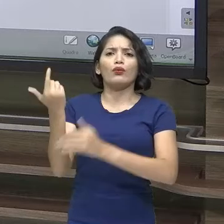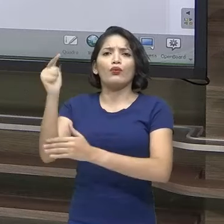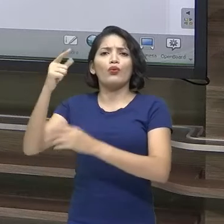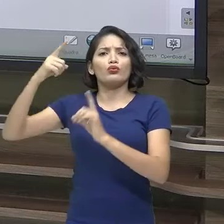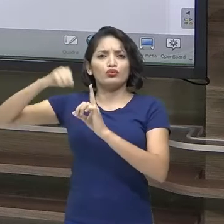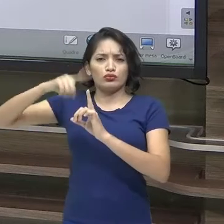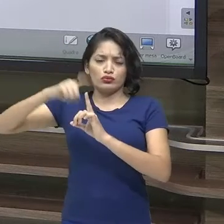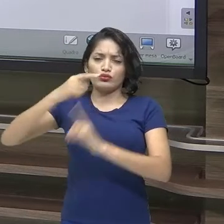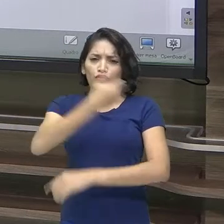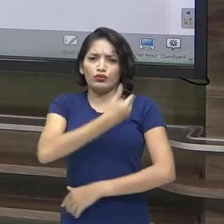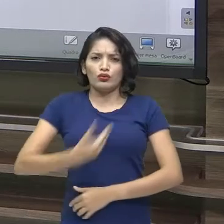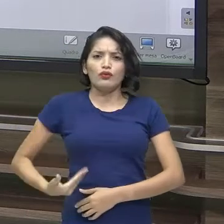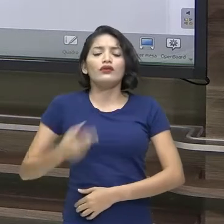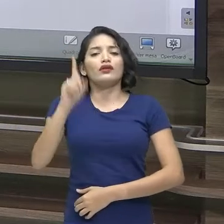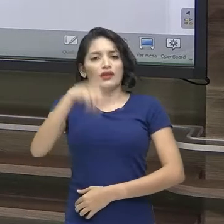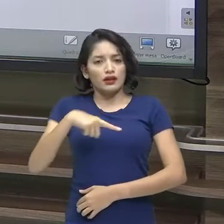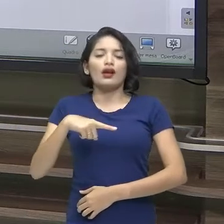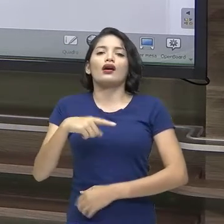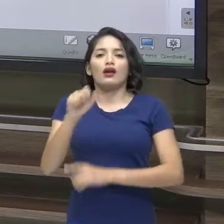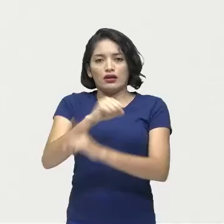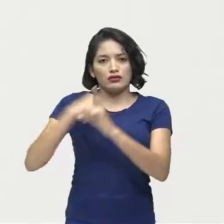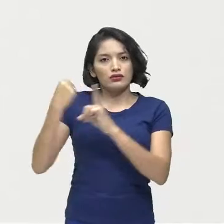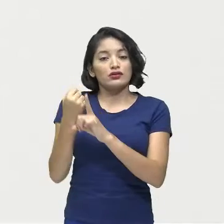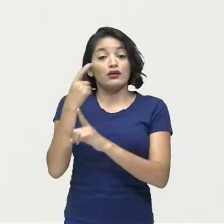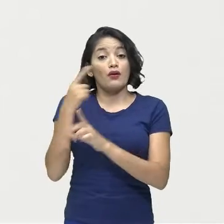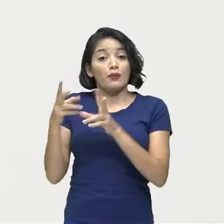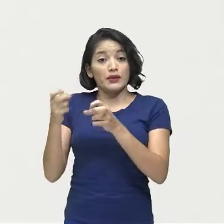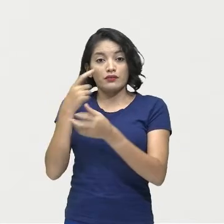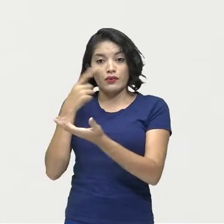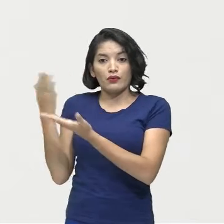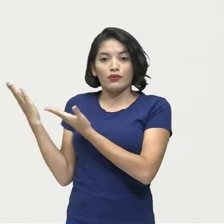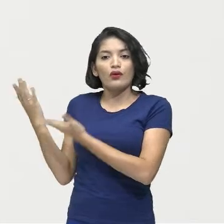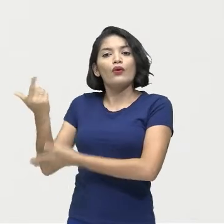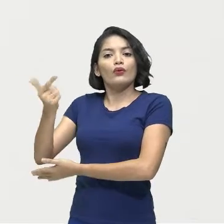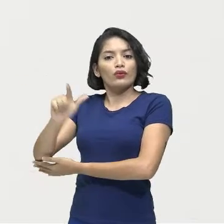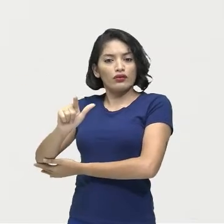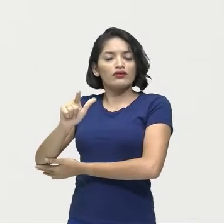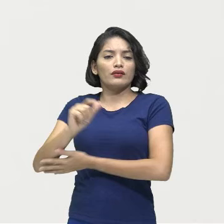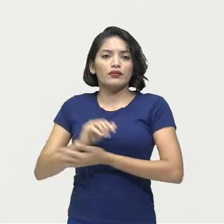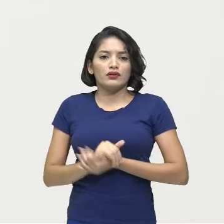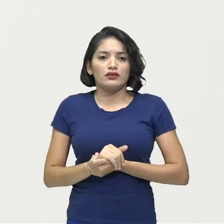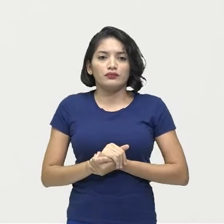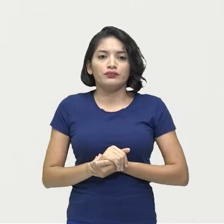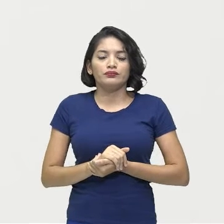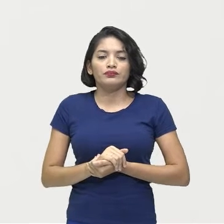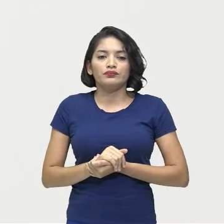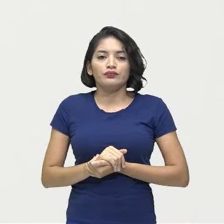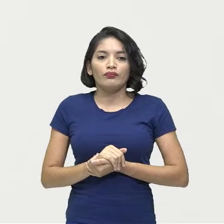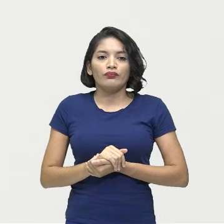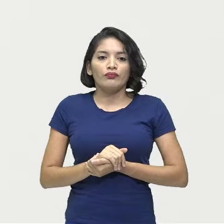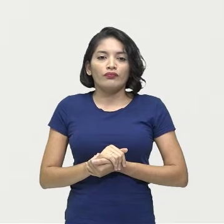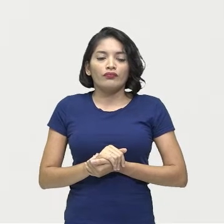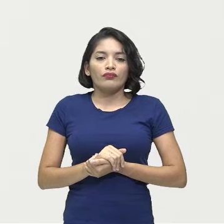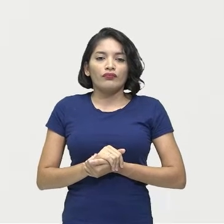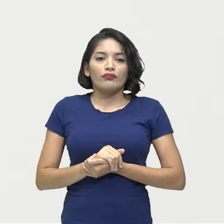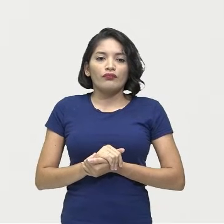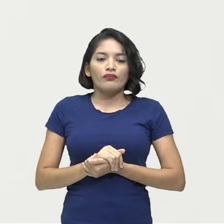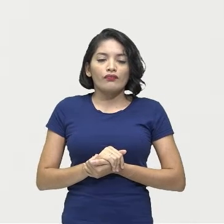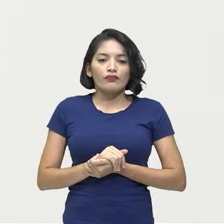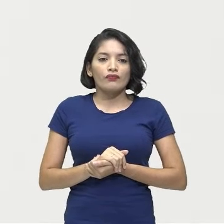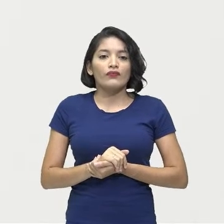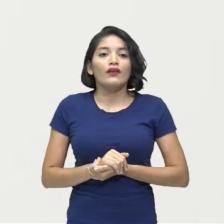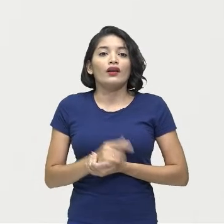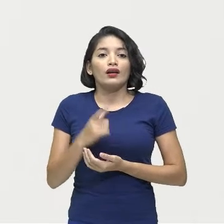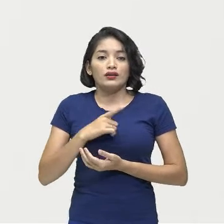é justamente esse governo socialista, como vocês podem ver aqui, ó, vamos voltar aqui. Eu vou ter a criação da República Socialista Russa e